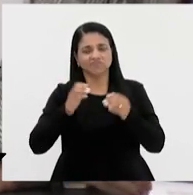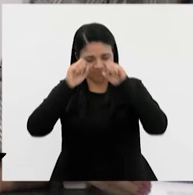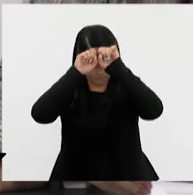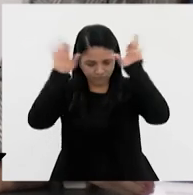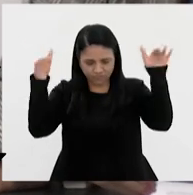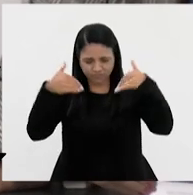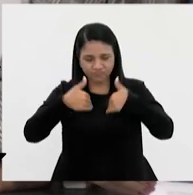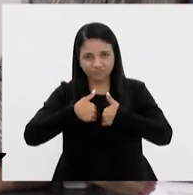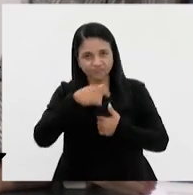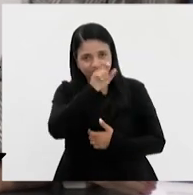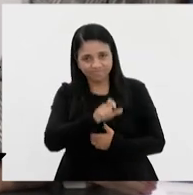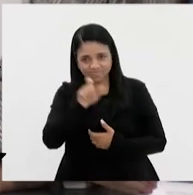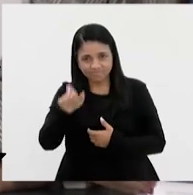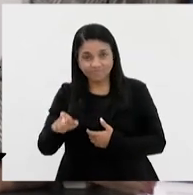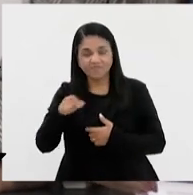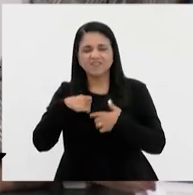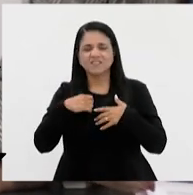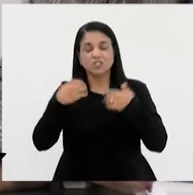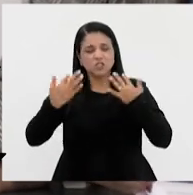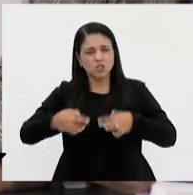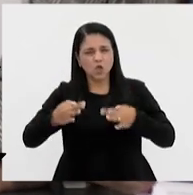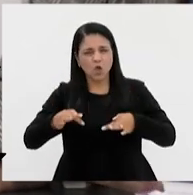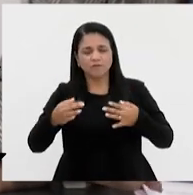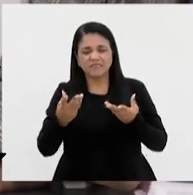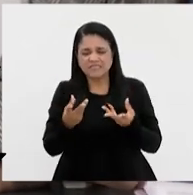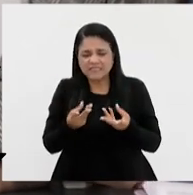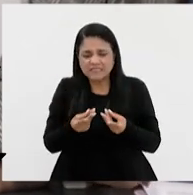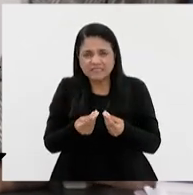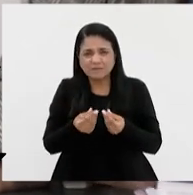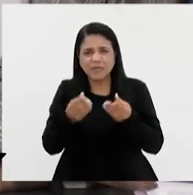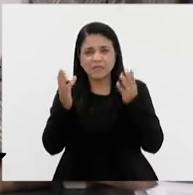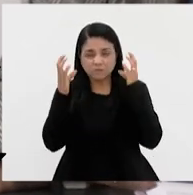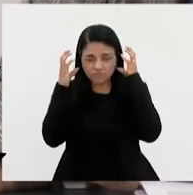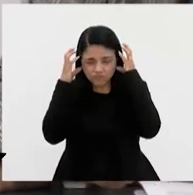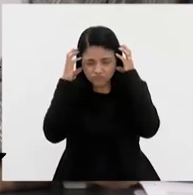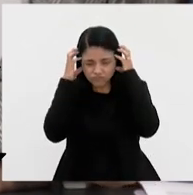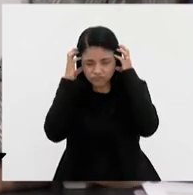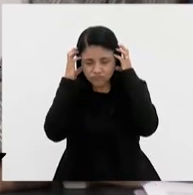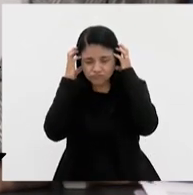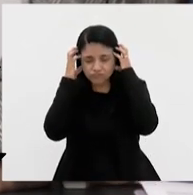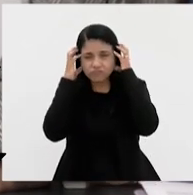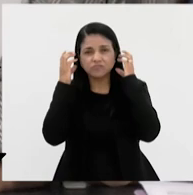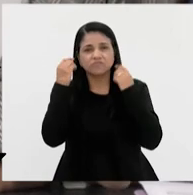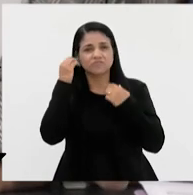espectro autista sofre com a questão da hipersensibilidade auditiva. Portanto,